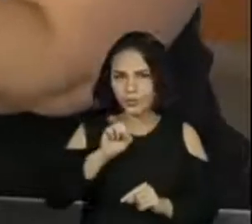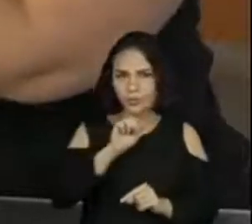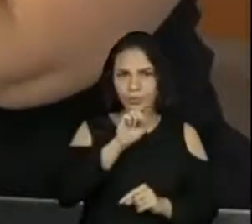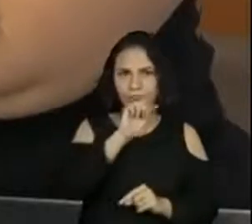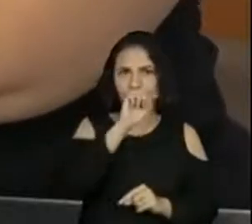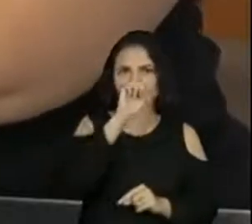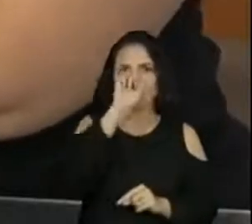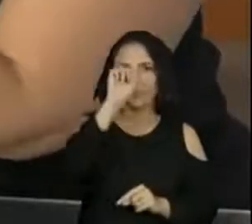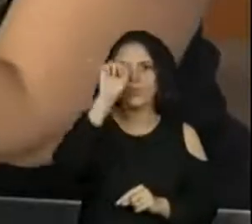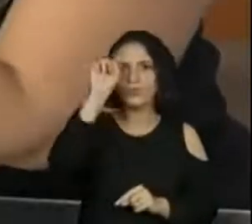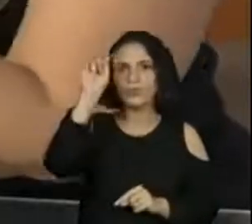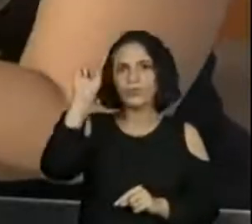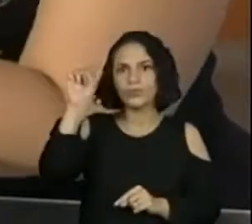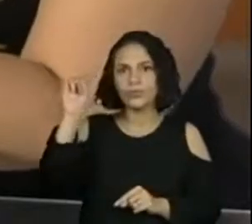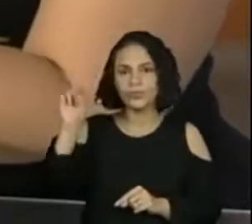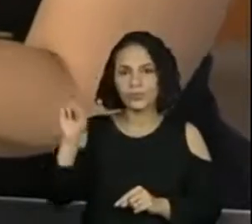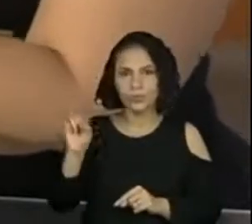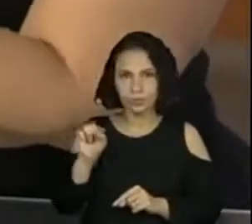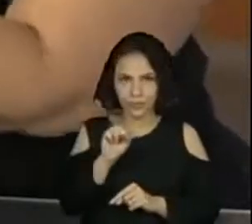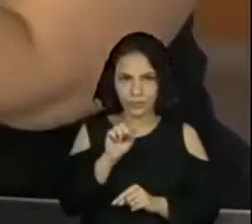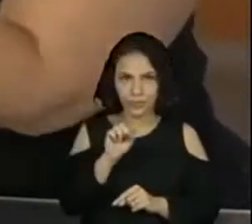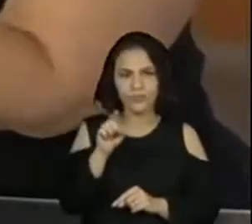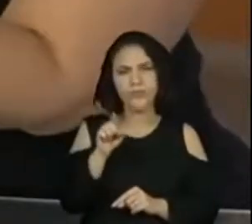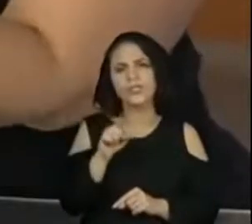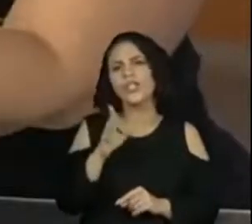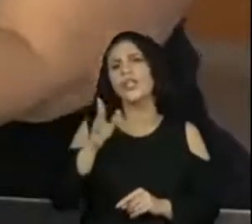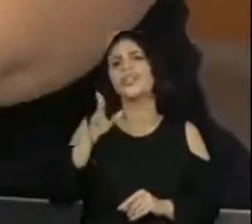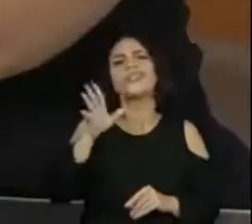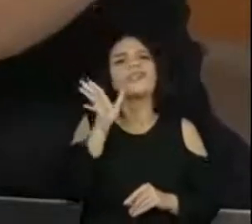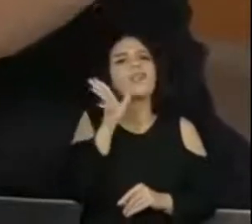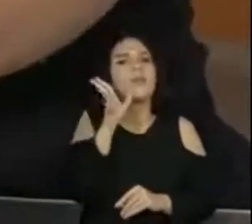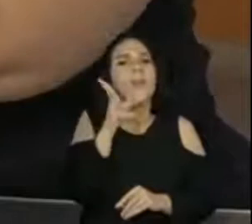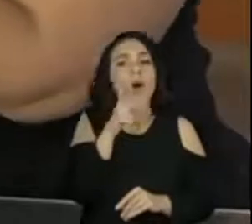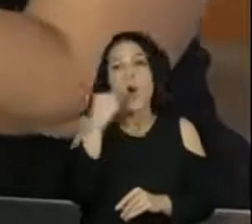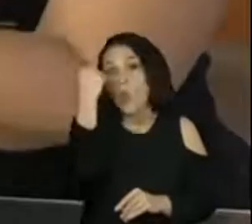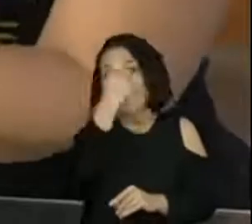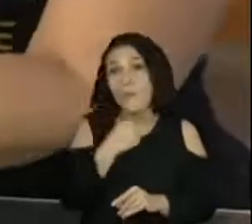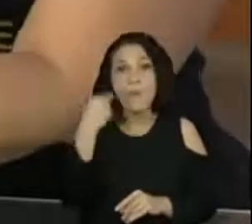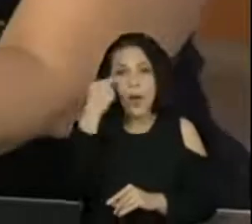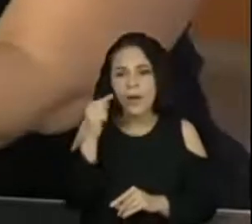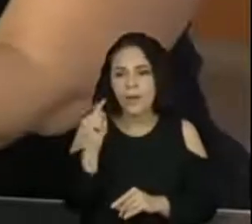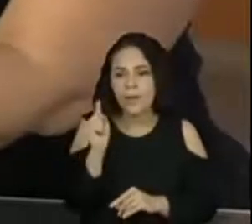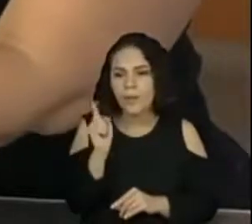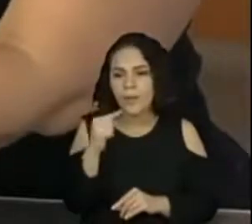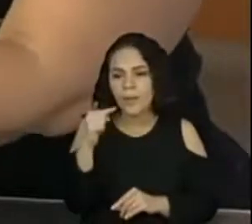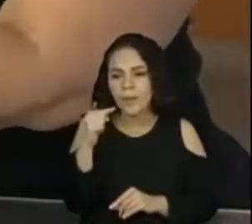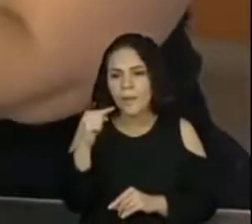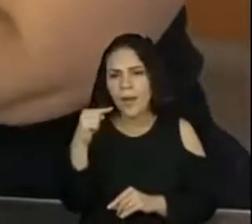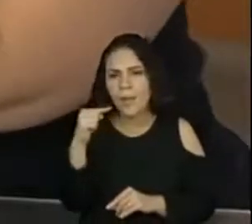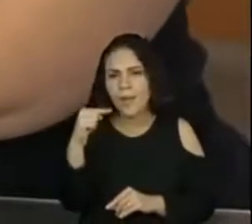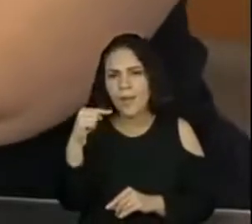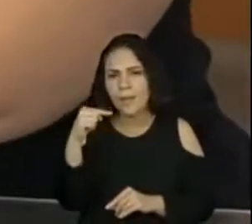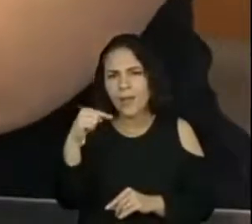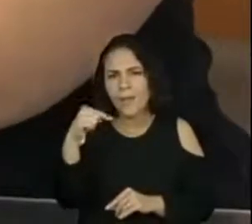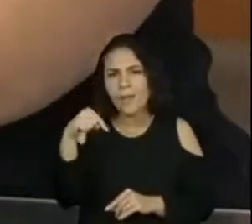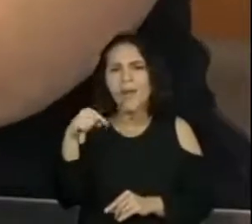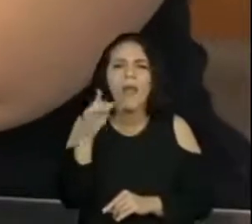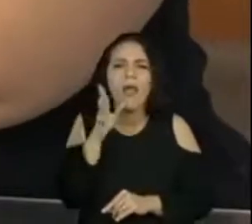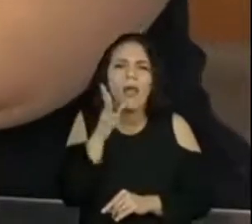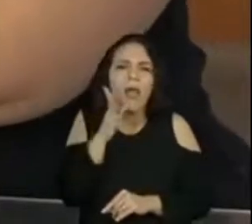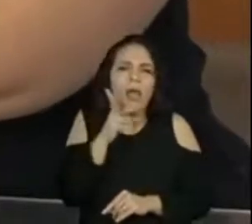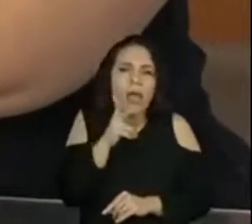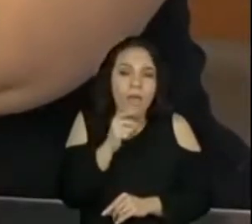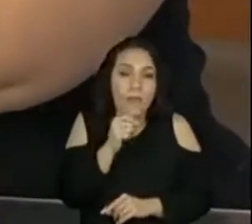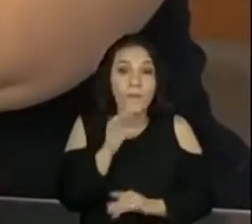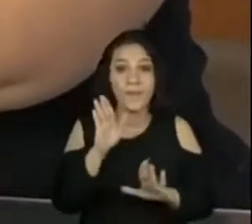do relógio e junto com ele, ele gira bem devagar, que ele demora uma hora para dar uma volta completa no relógio. O